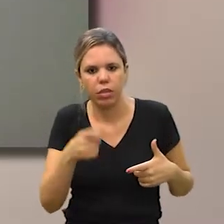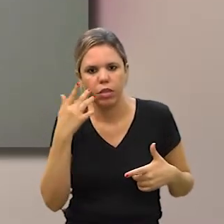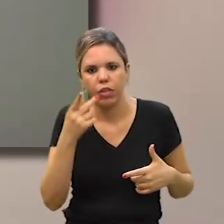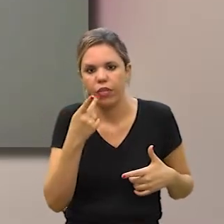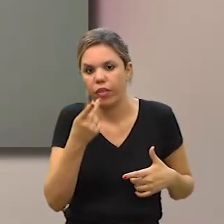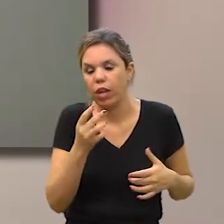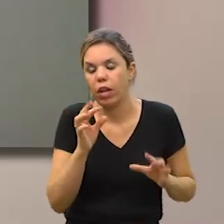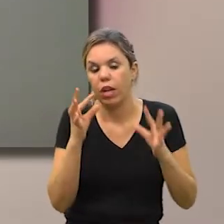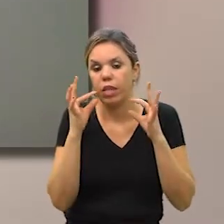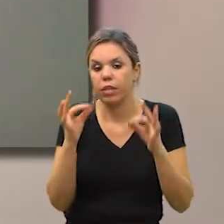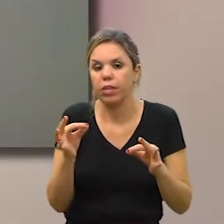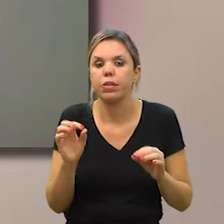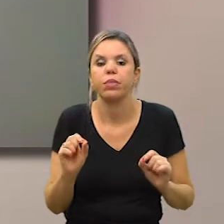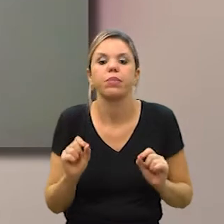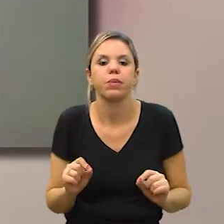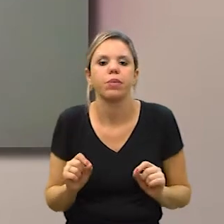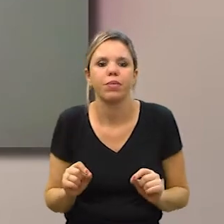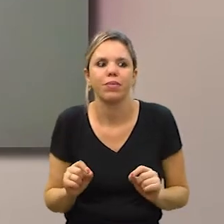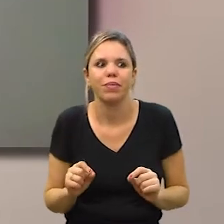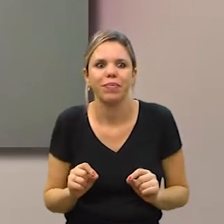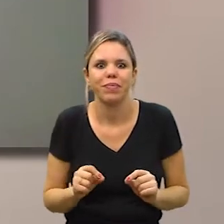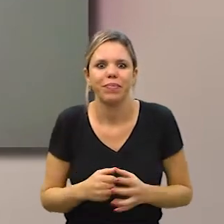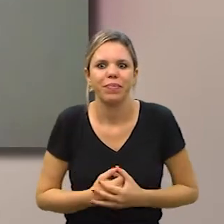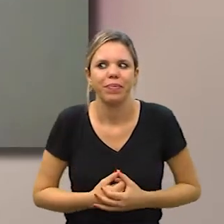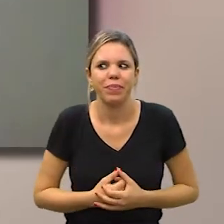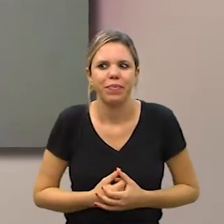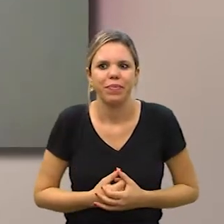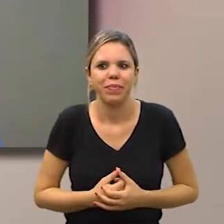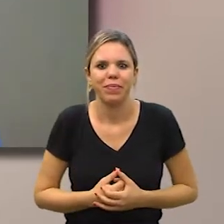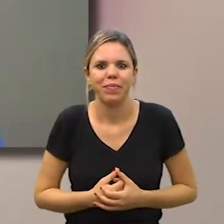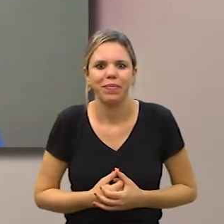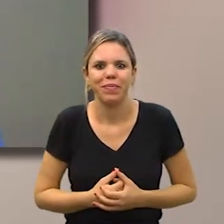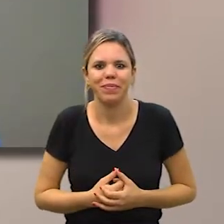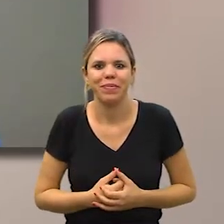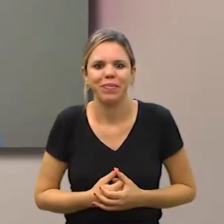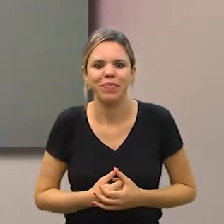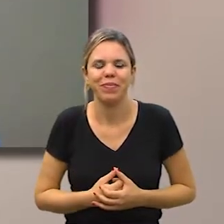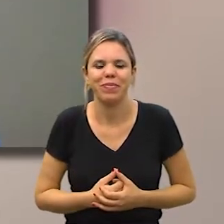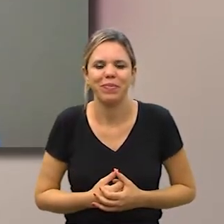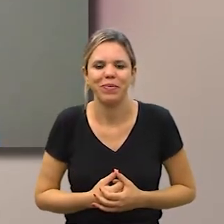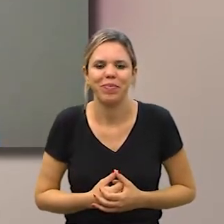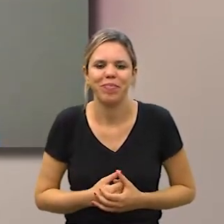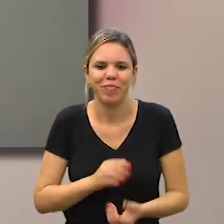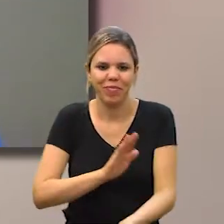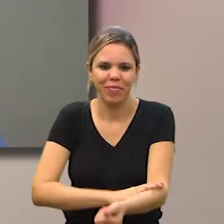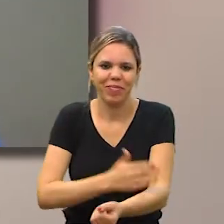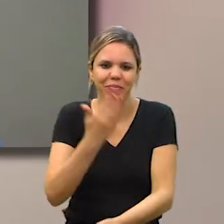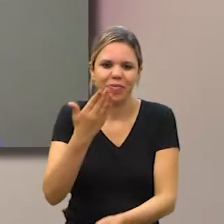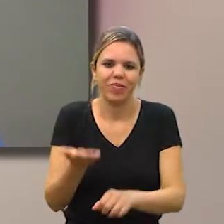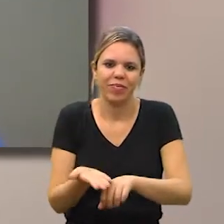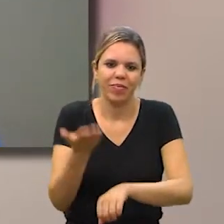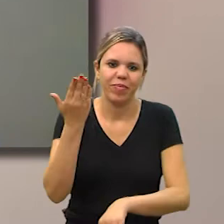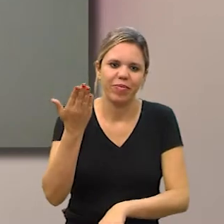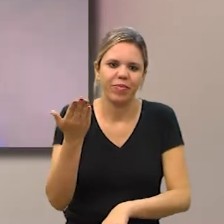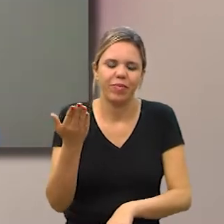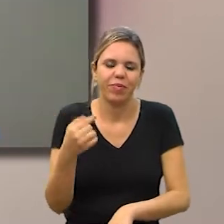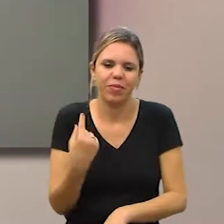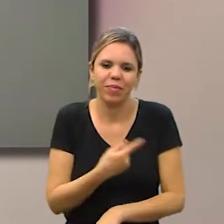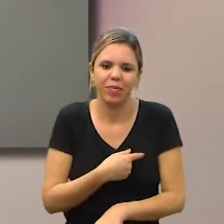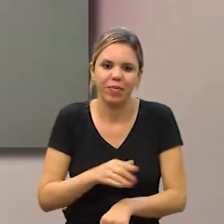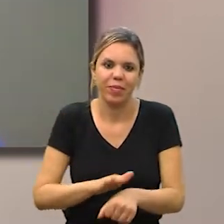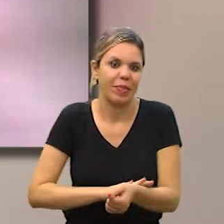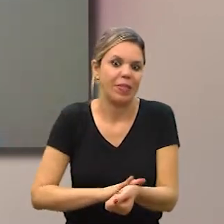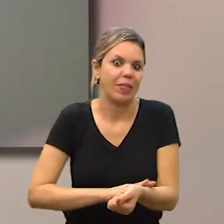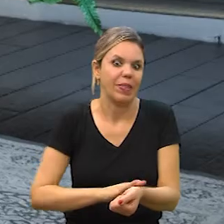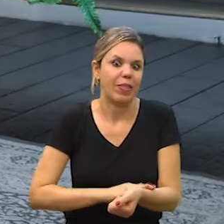chamar atenção um pouquinho notícia que assim ah ah é algo a pressão pode subir se a gente